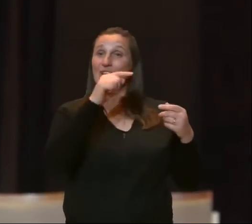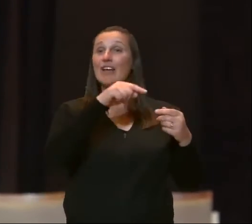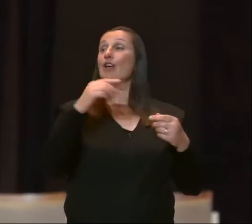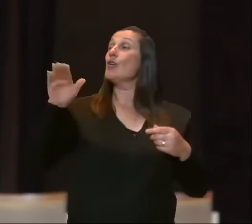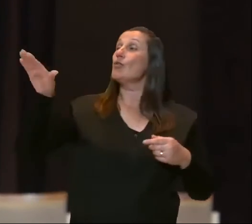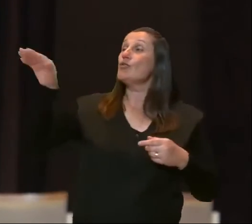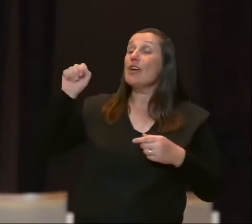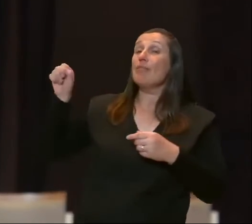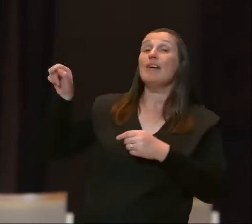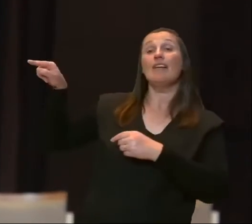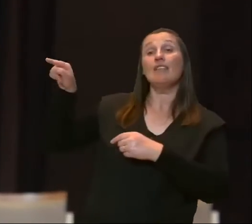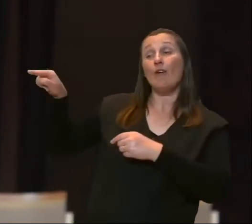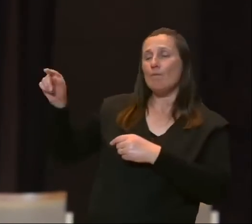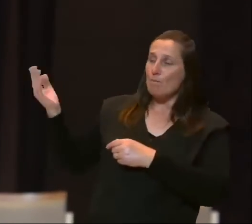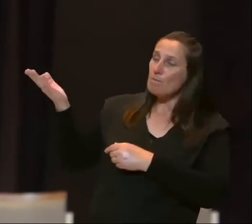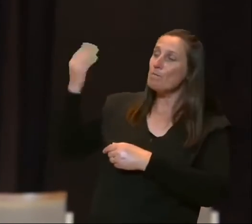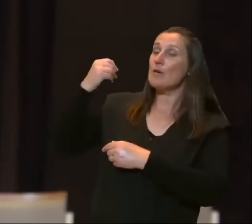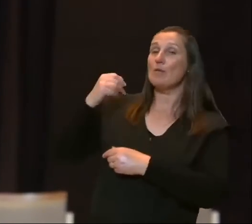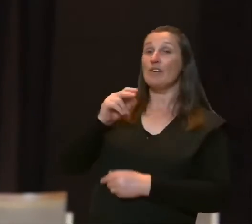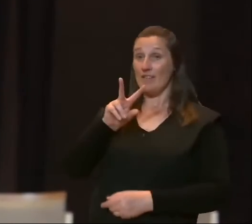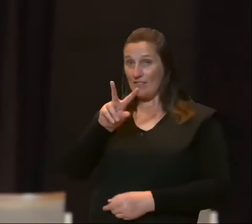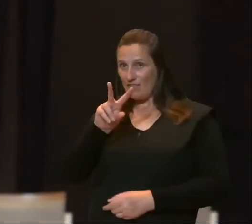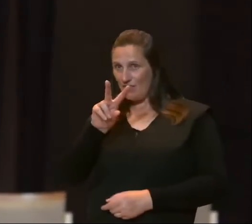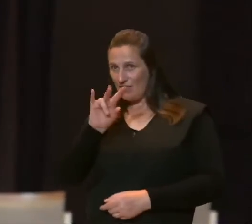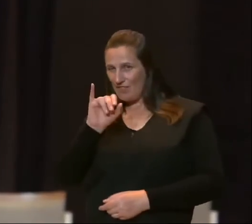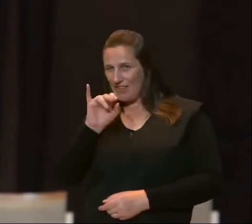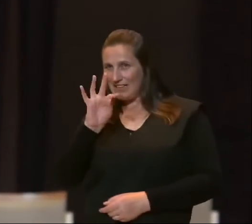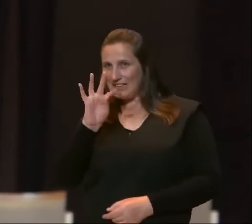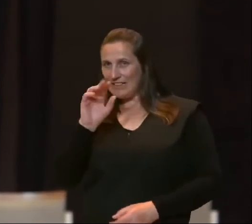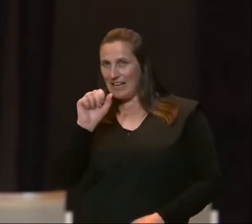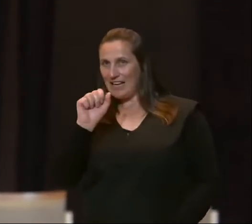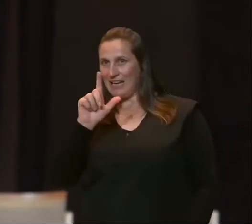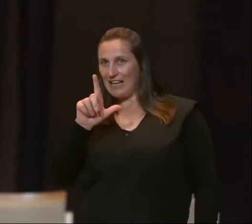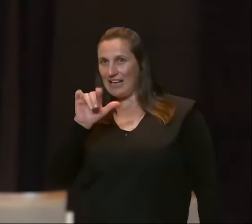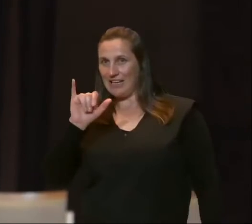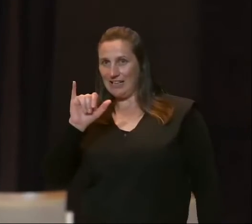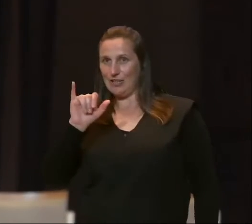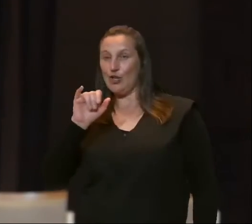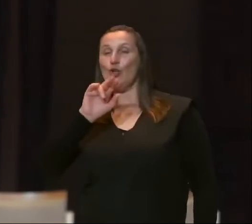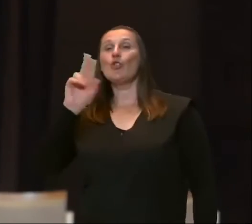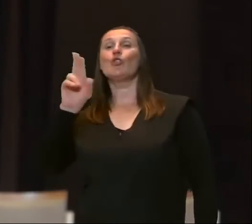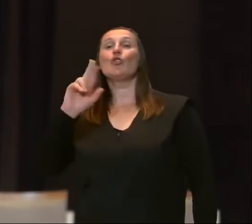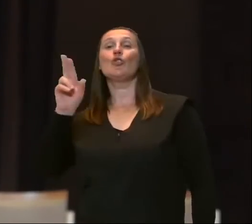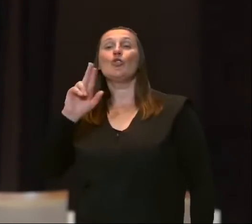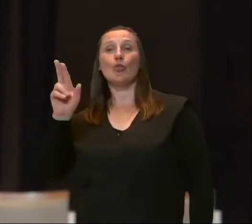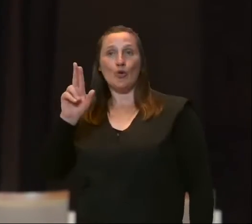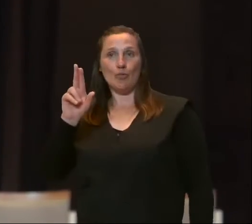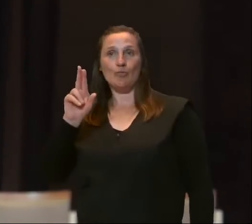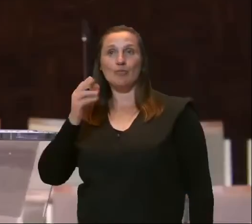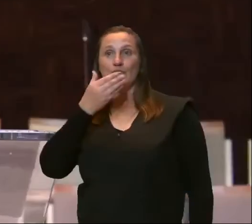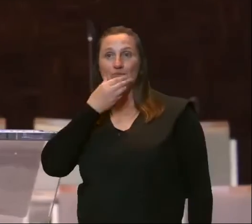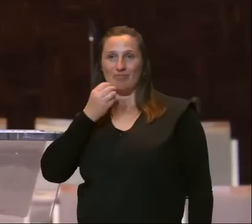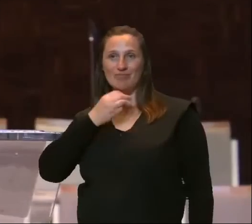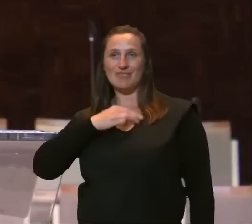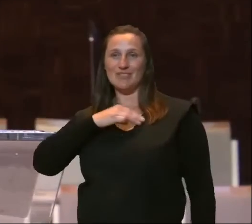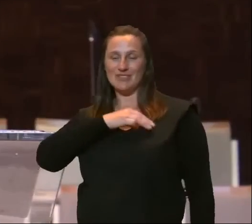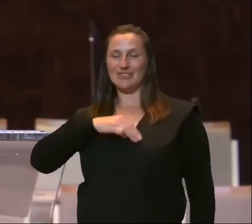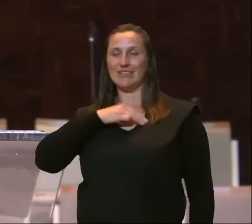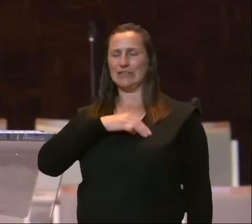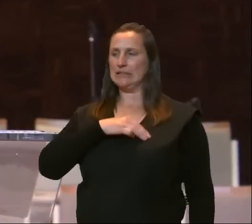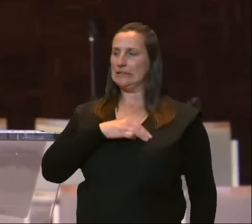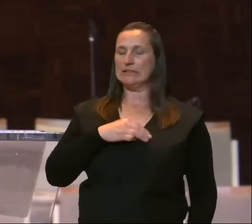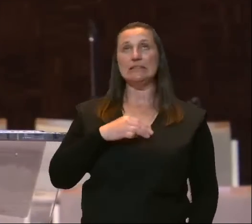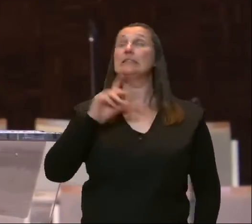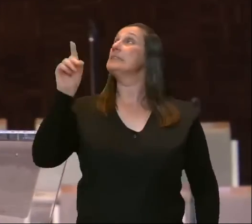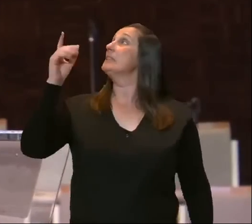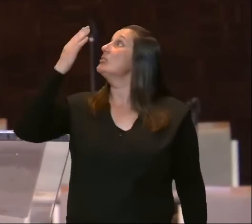convite, de alguma forma. E ele está pedindo uma confirmação. Deus, eu quero entender se isso é para mim, se o Senhor tem algo